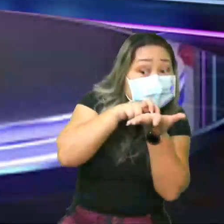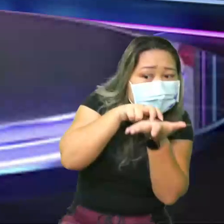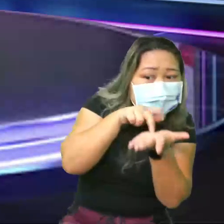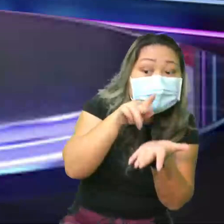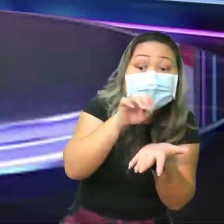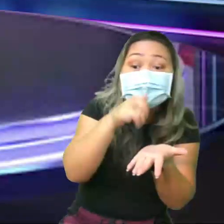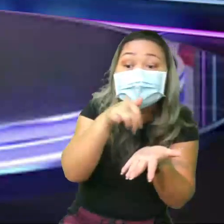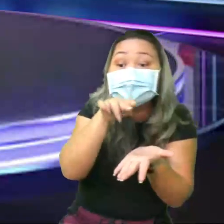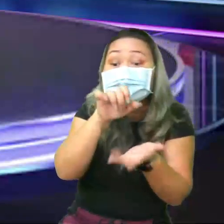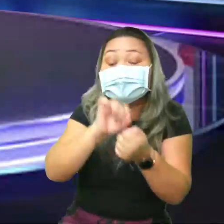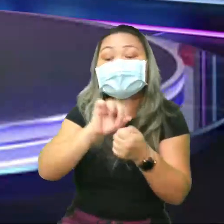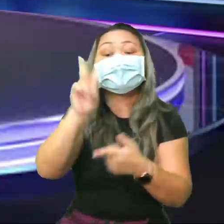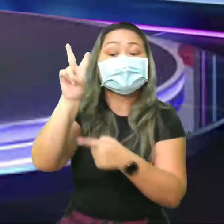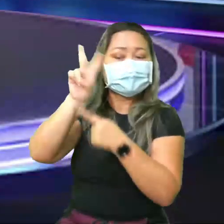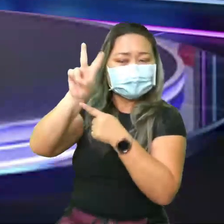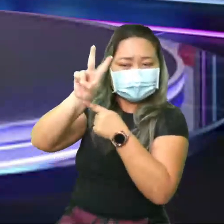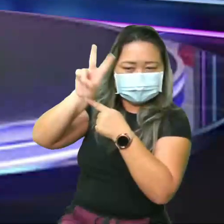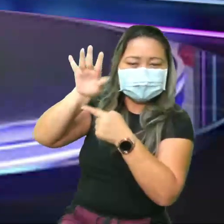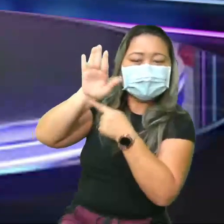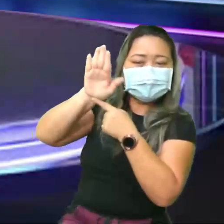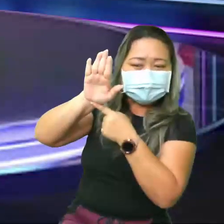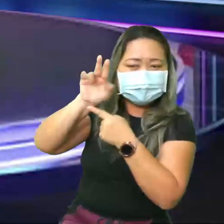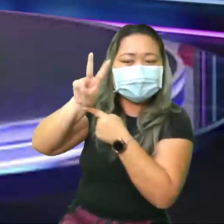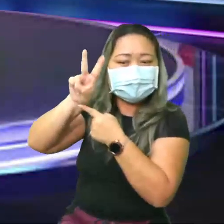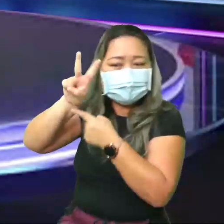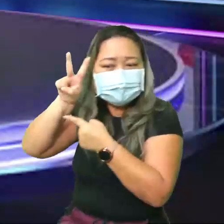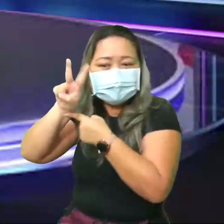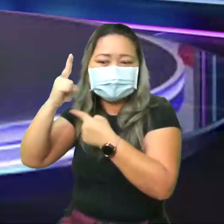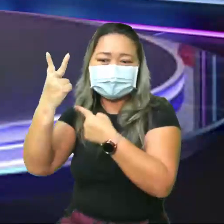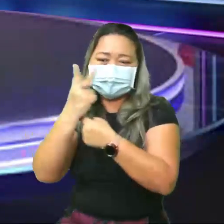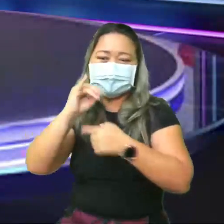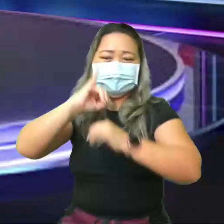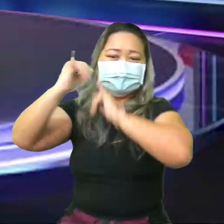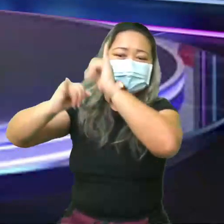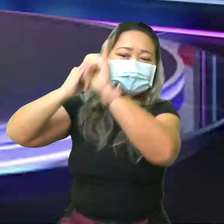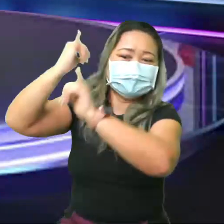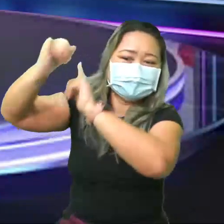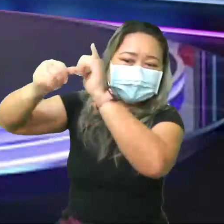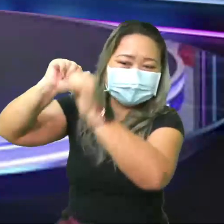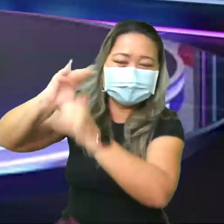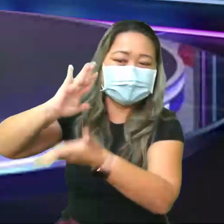brabo. Pensa nos esquilinhos bravos. Botaram para correr. E aí, Os outros que se assustaram com